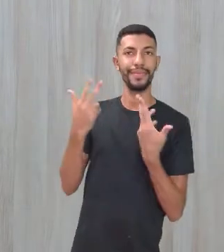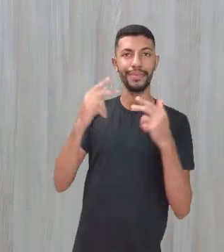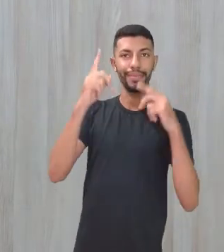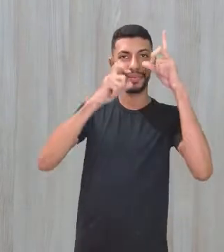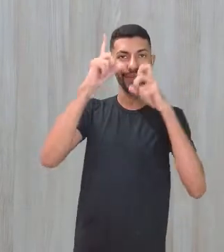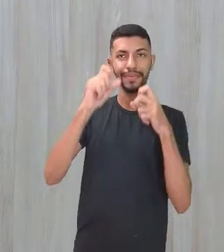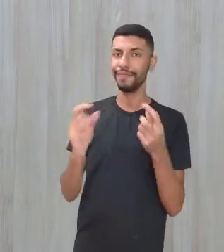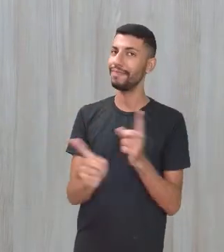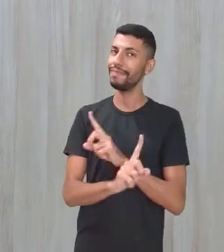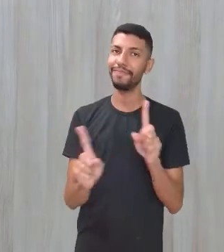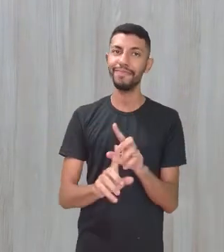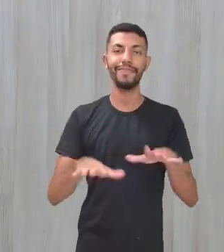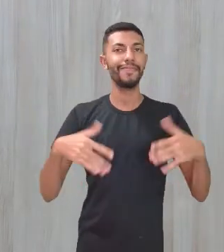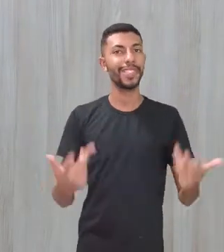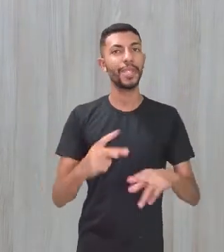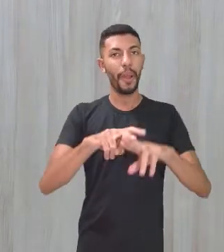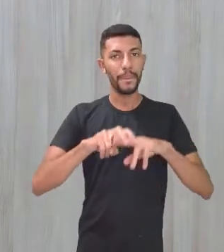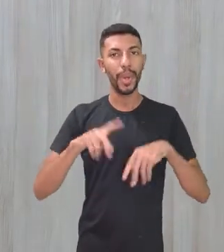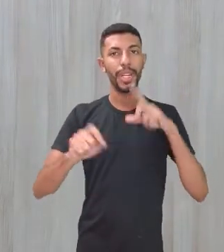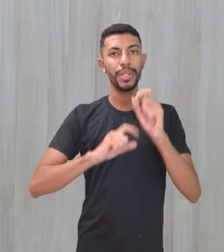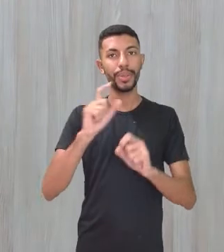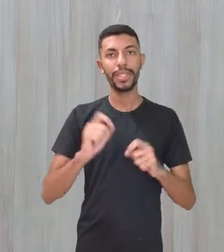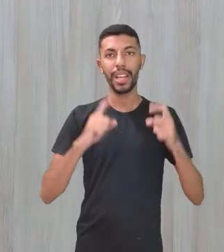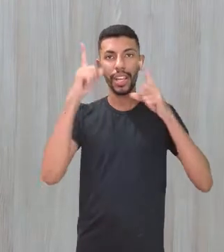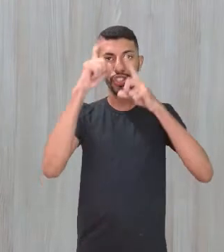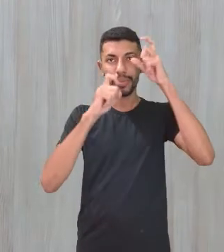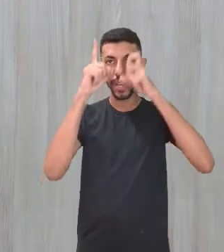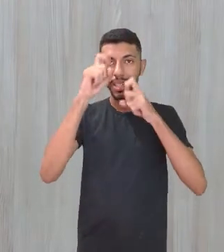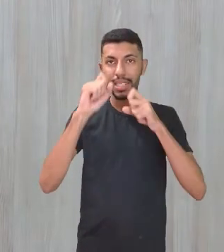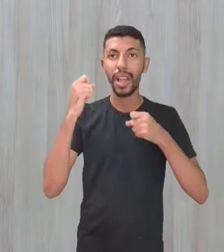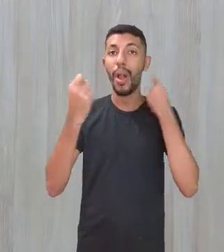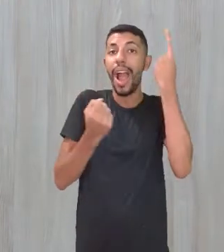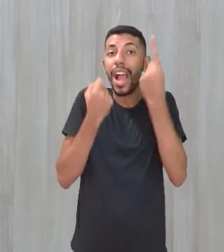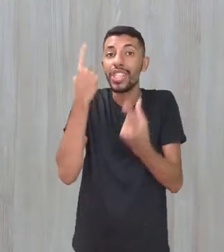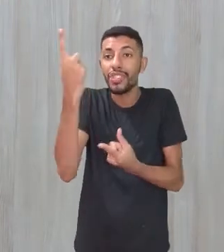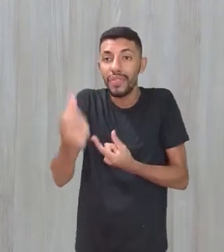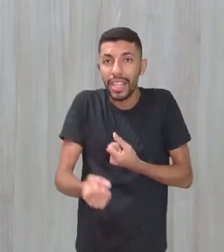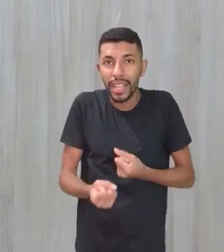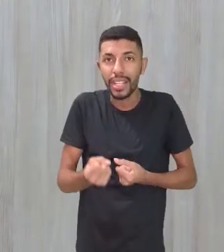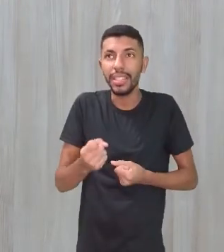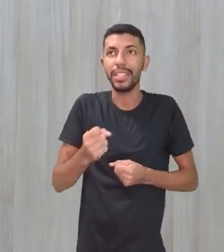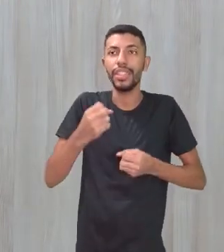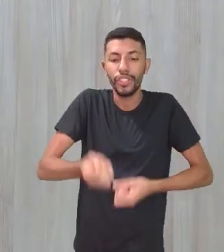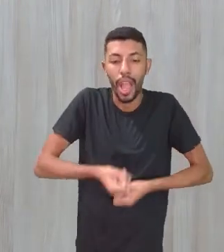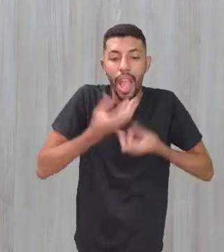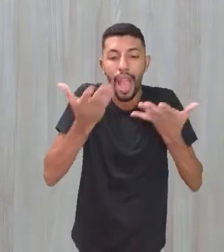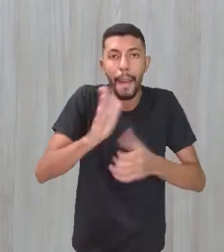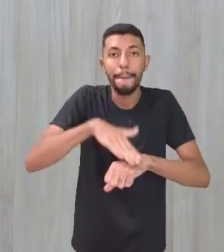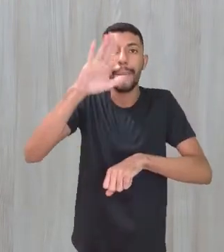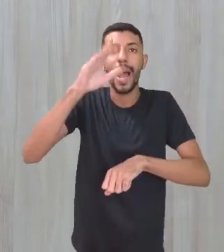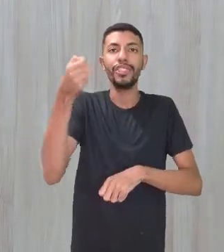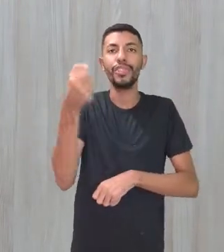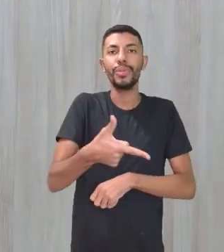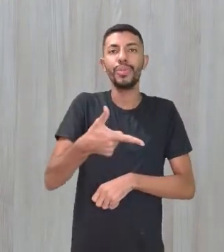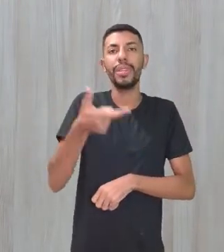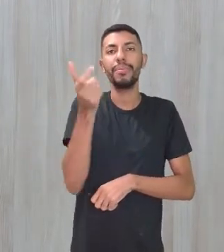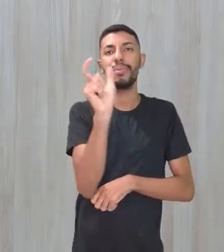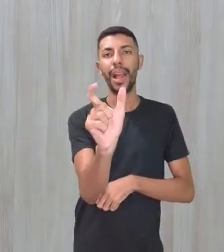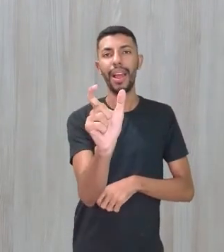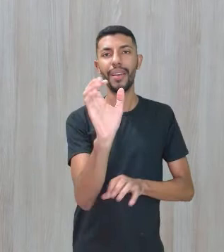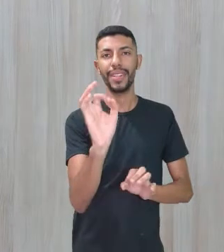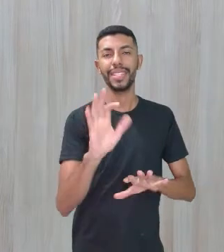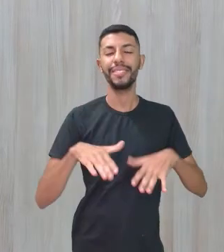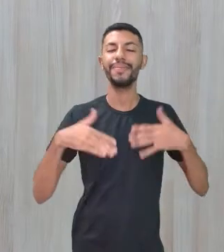É por isso que a expressão, às vezes, fala muito mais do que qualquer palavra. Então, ele vai